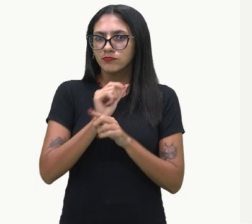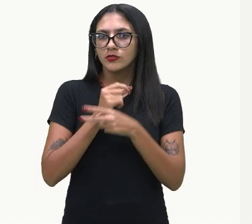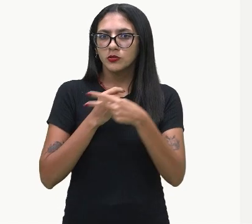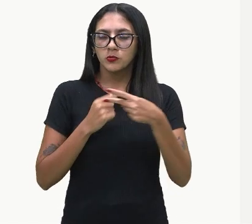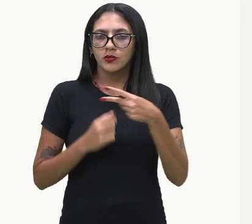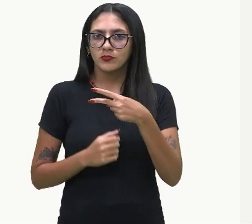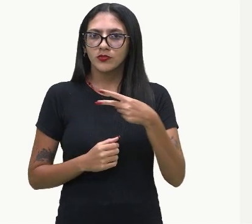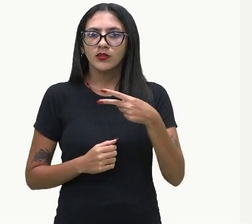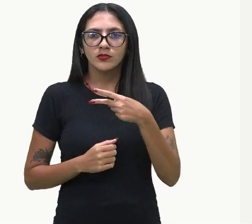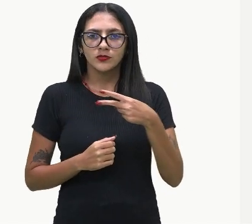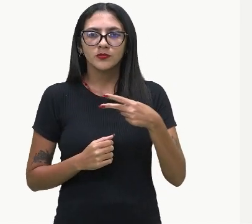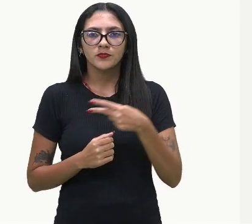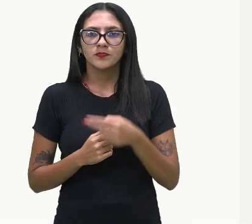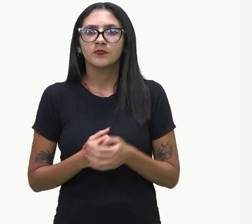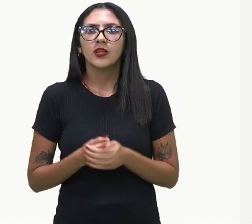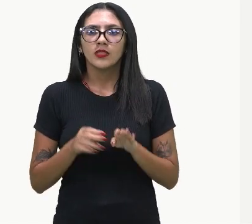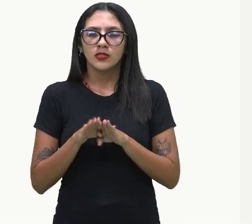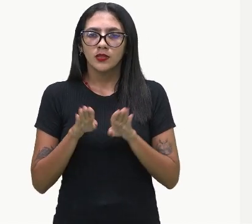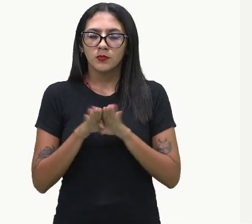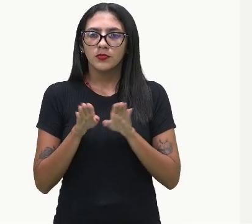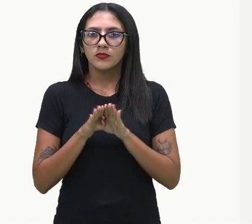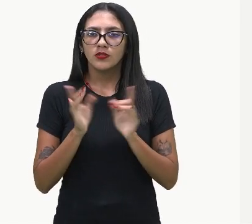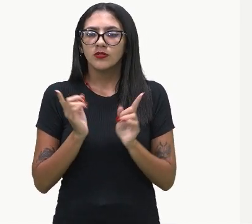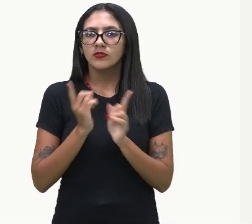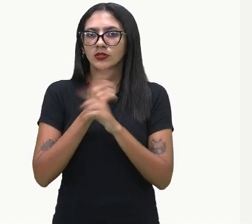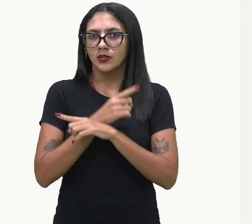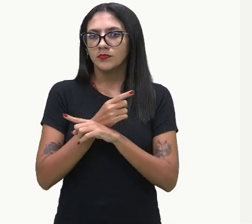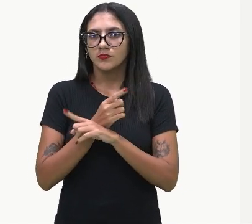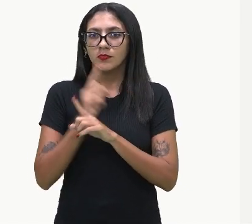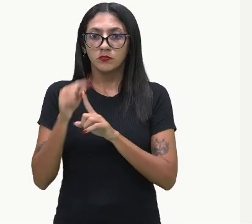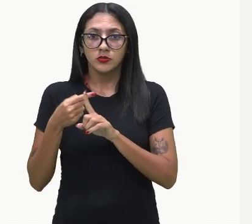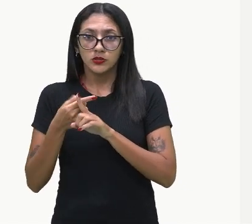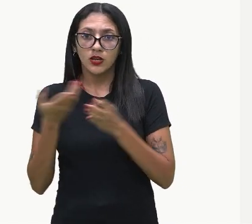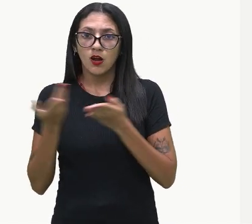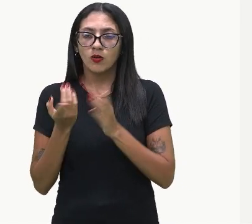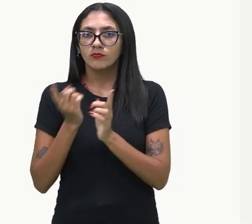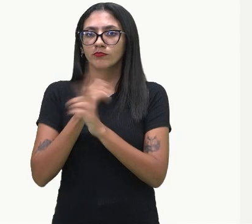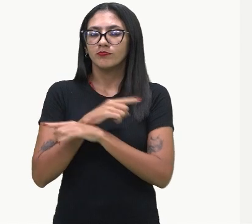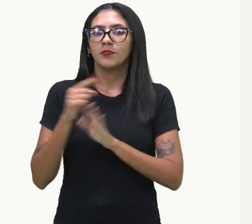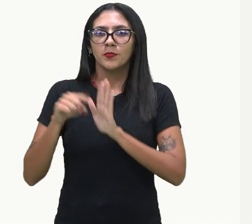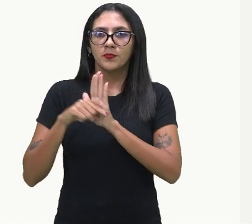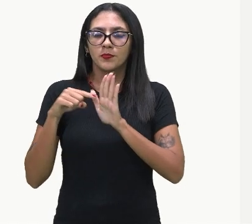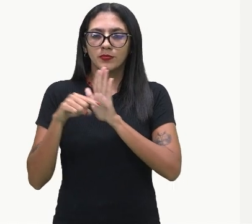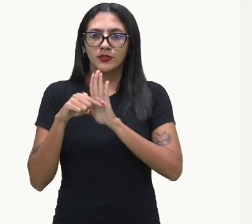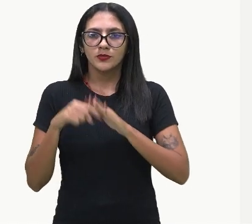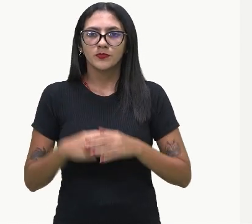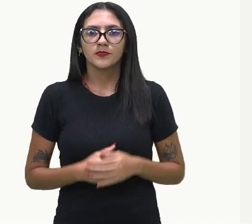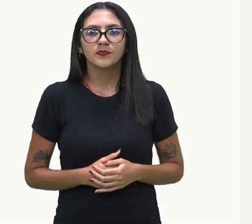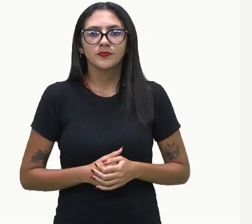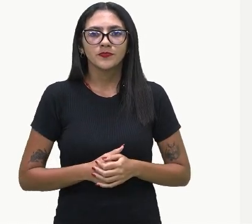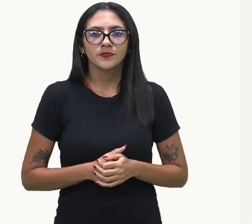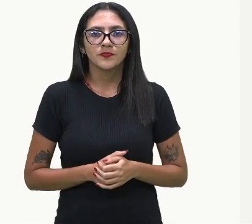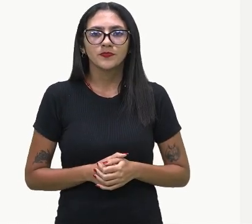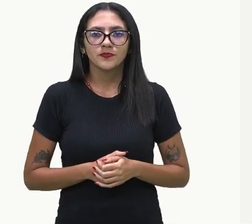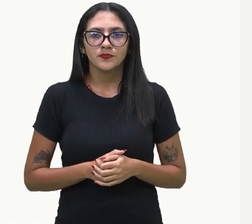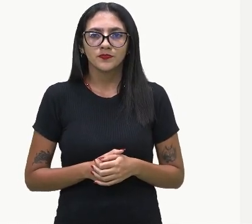vai passar com o seu sinal contrário. Ele era positivo, ele passa negativo.